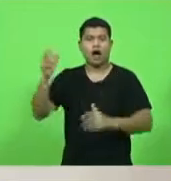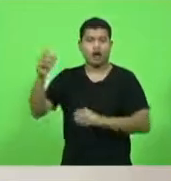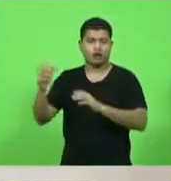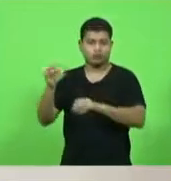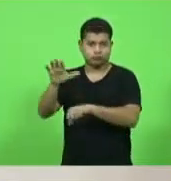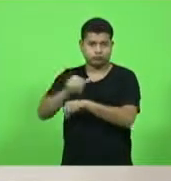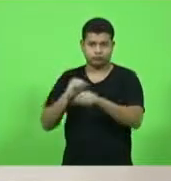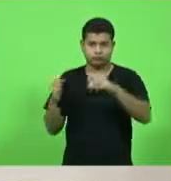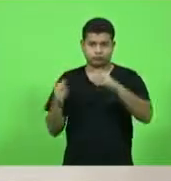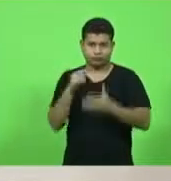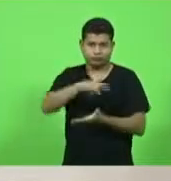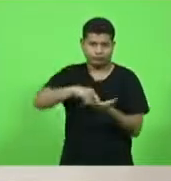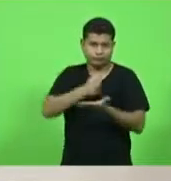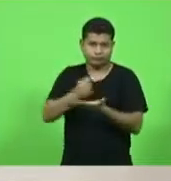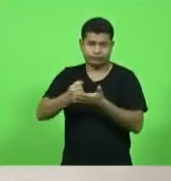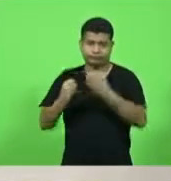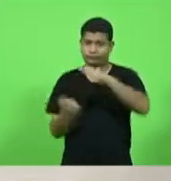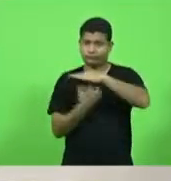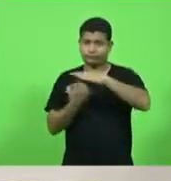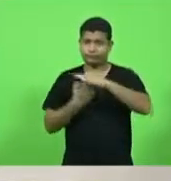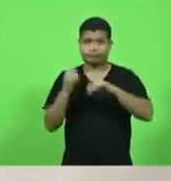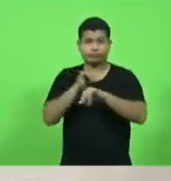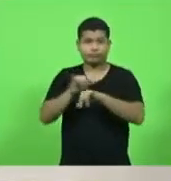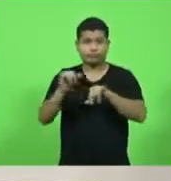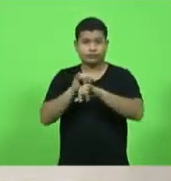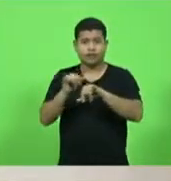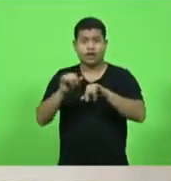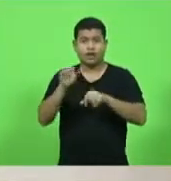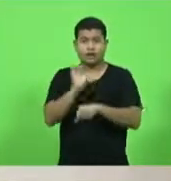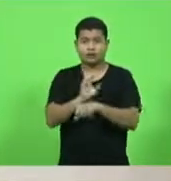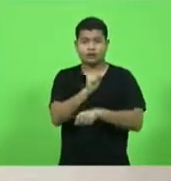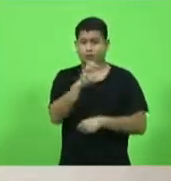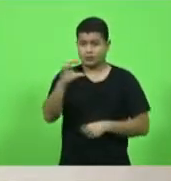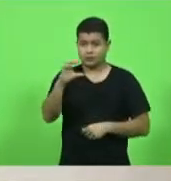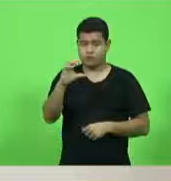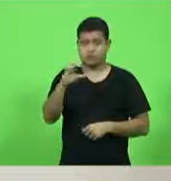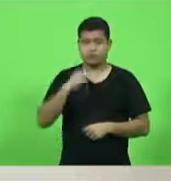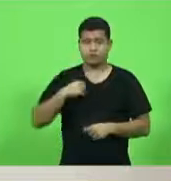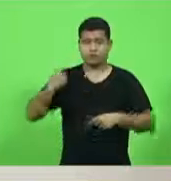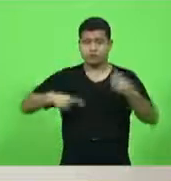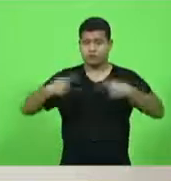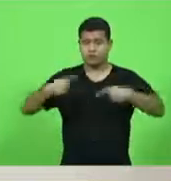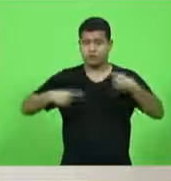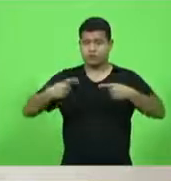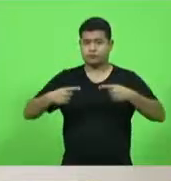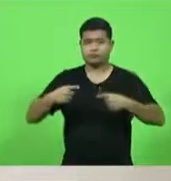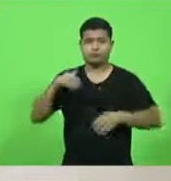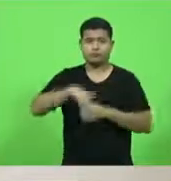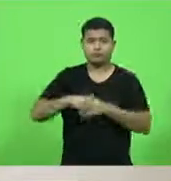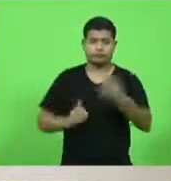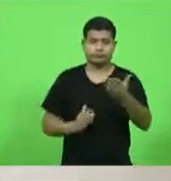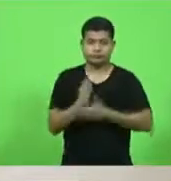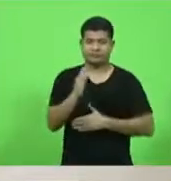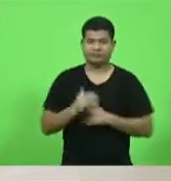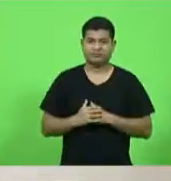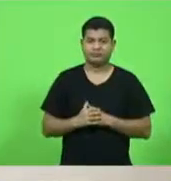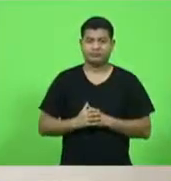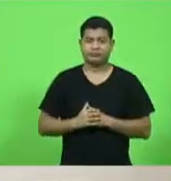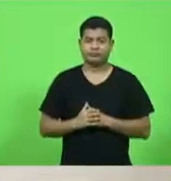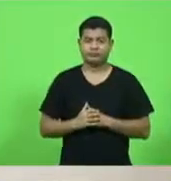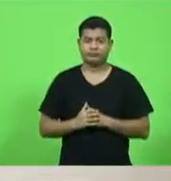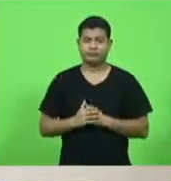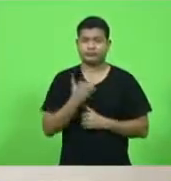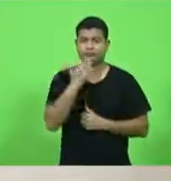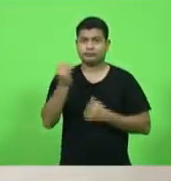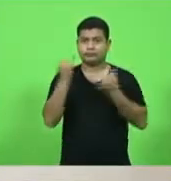fim publicidade do Estado de Santa Catarina. Discussão, votação, aprovado.